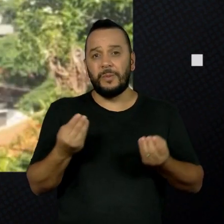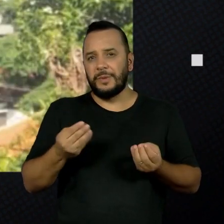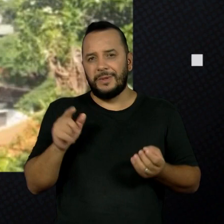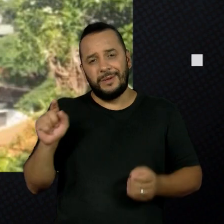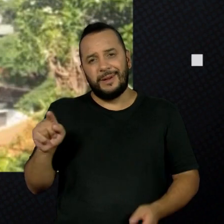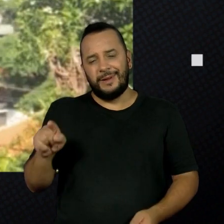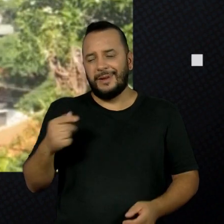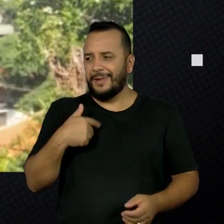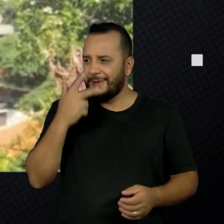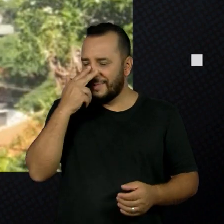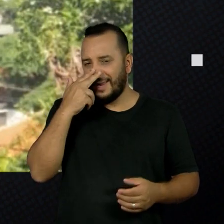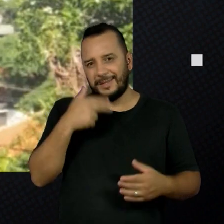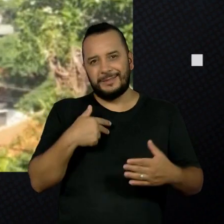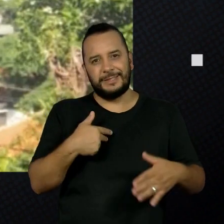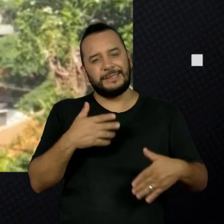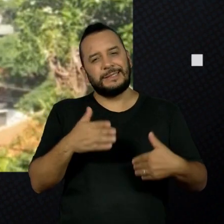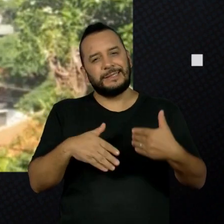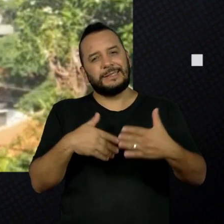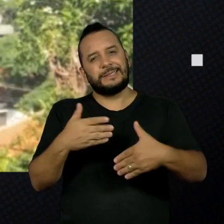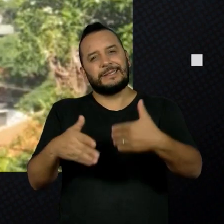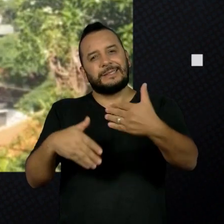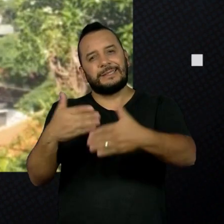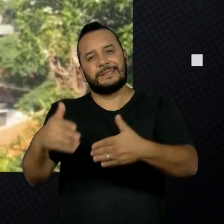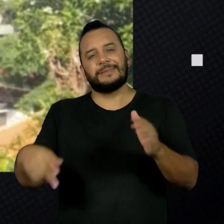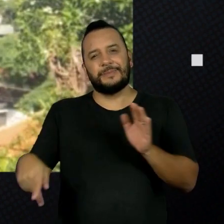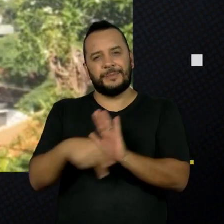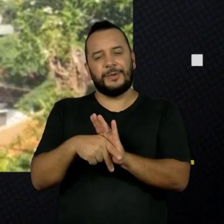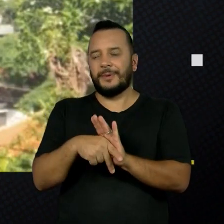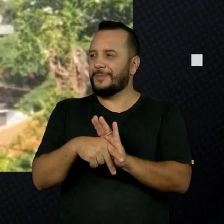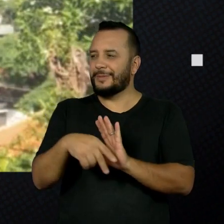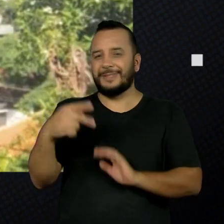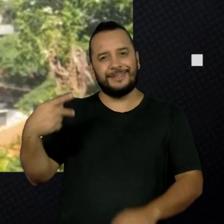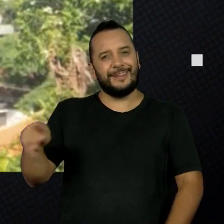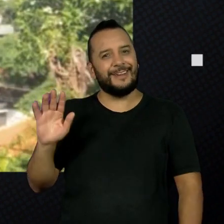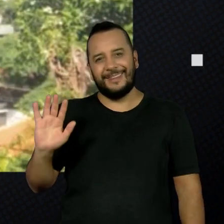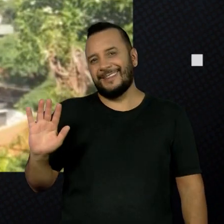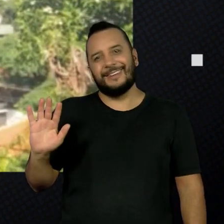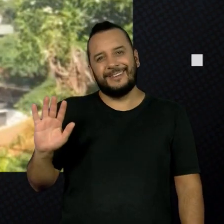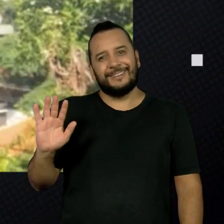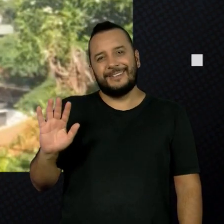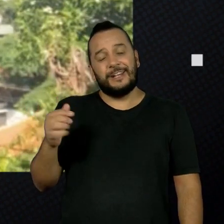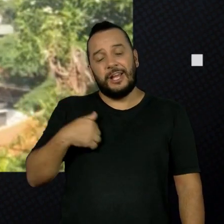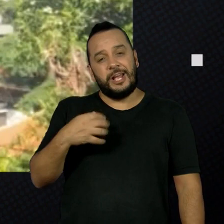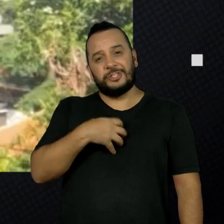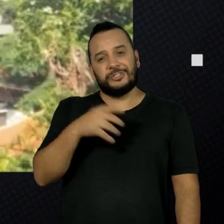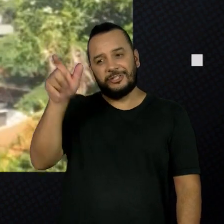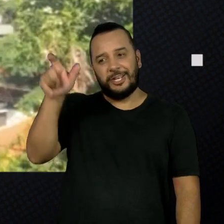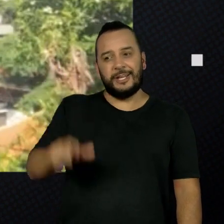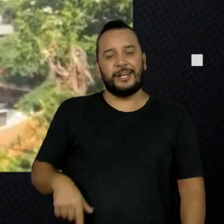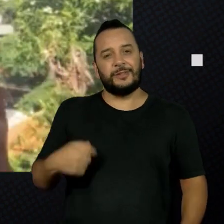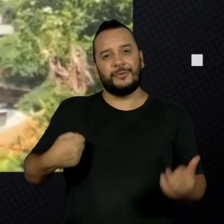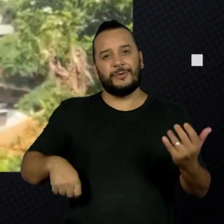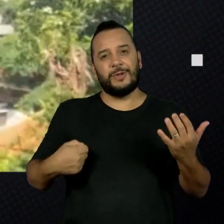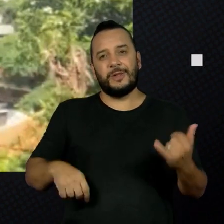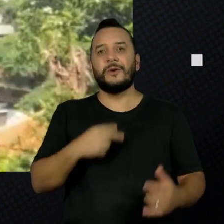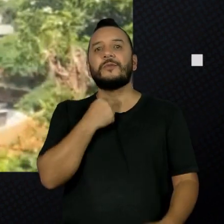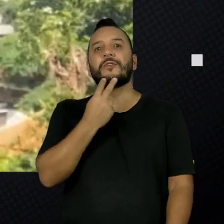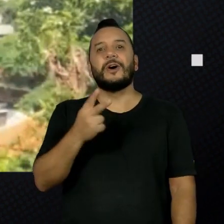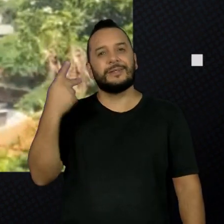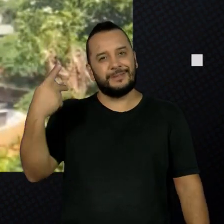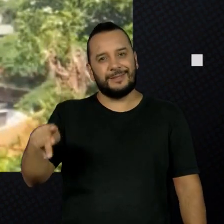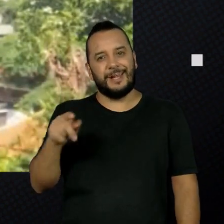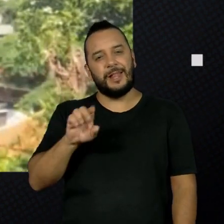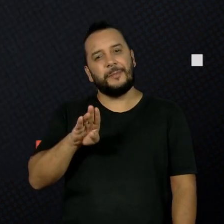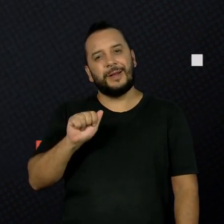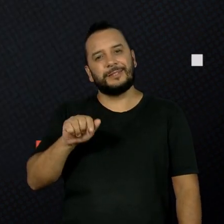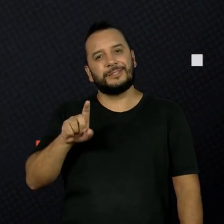caminha, né, num caminho tão próprio. É muito ela. Tem um estilo de violão e voz que é o estilo Badi